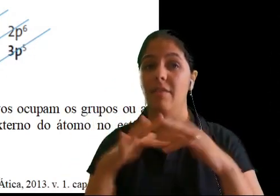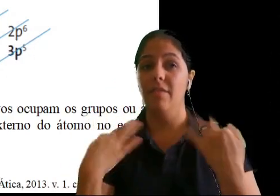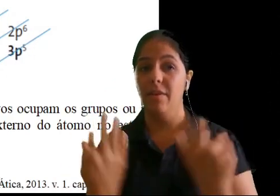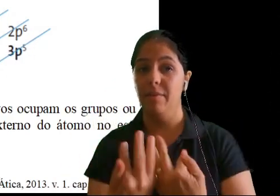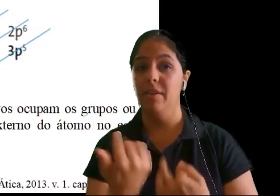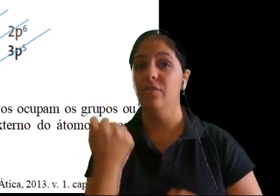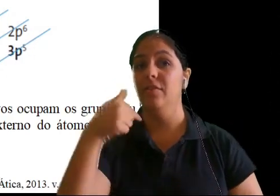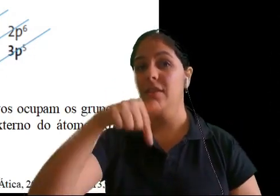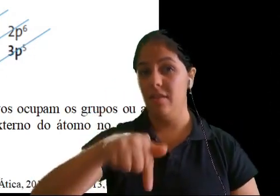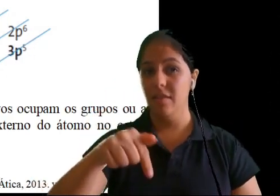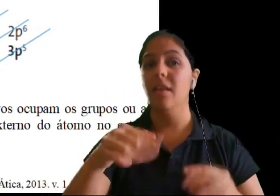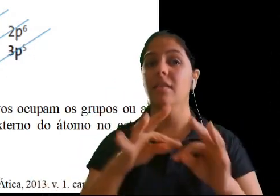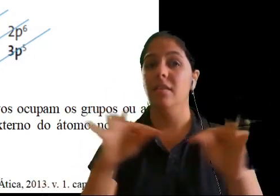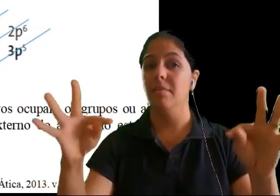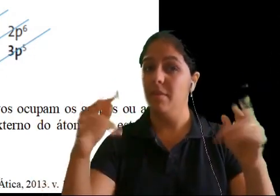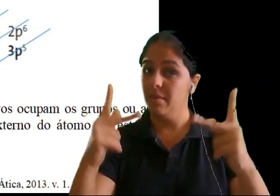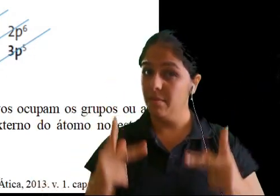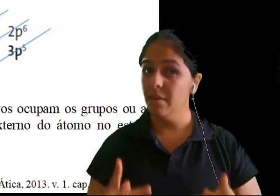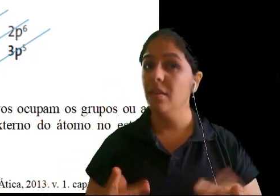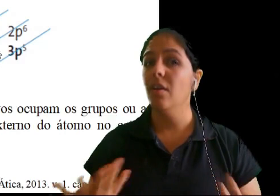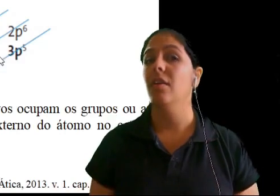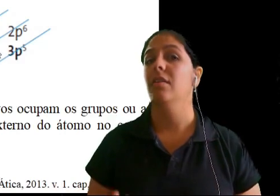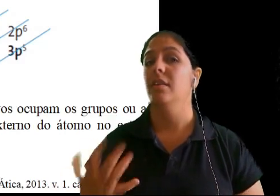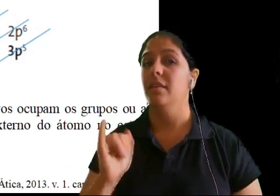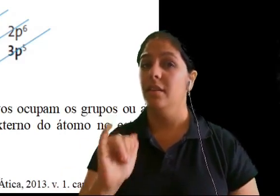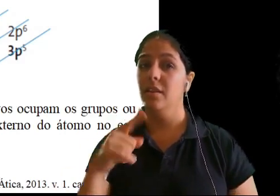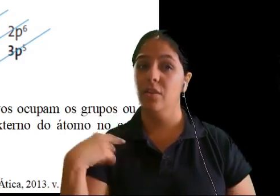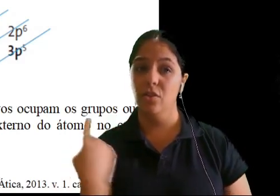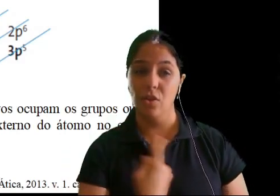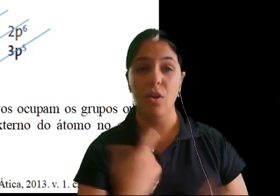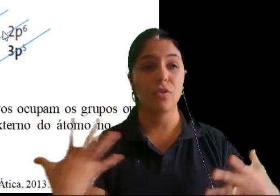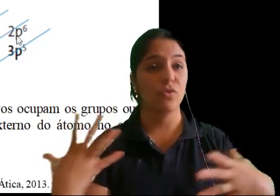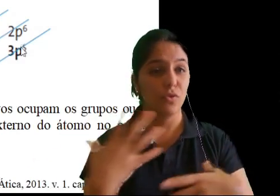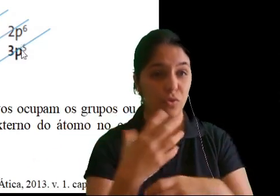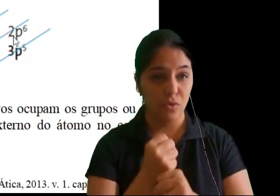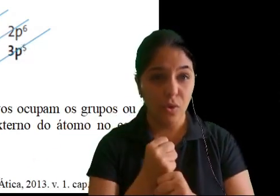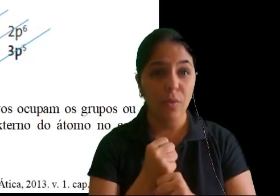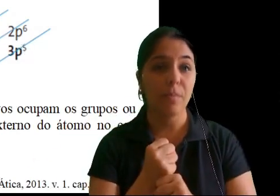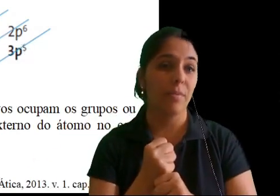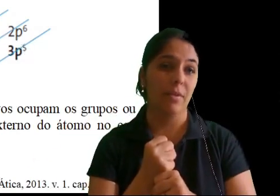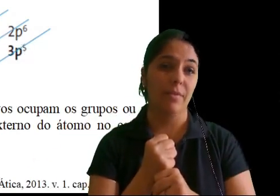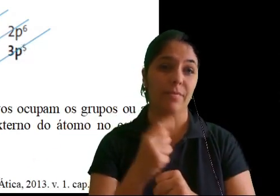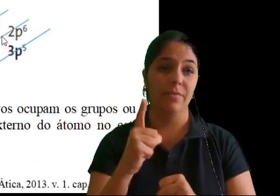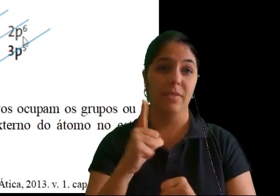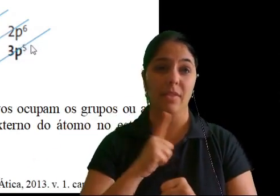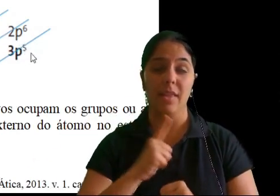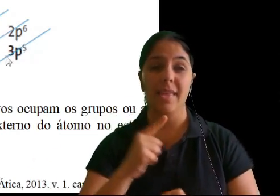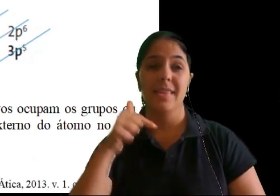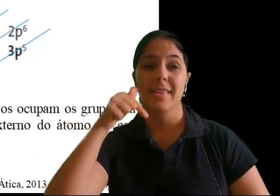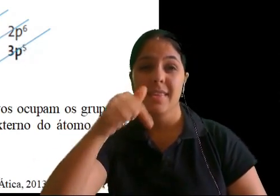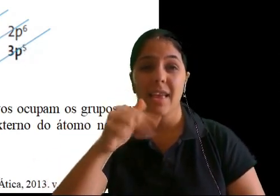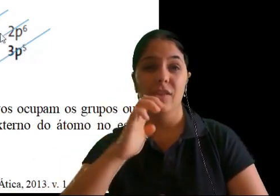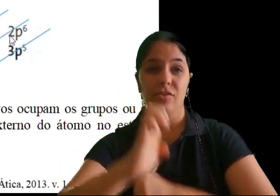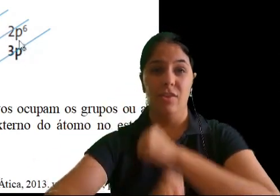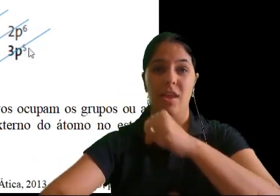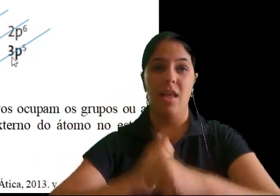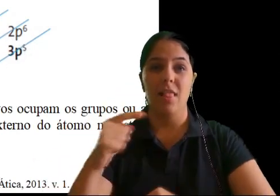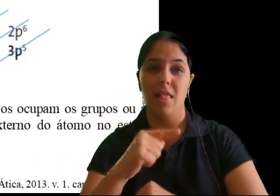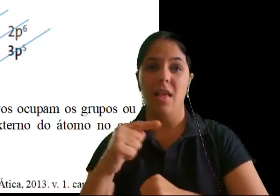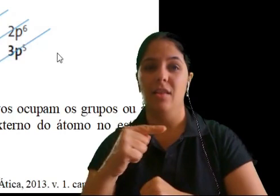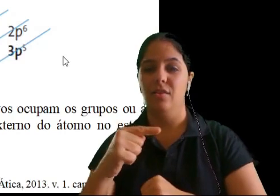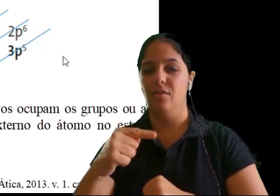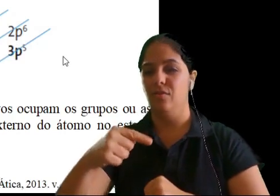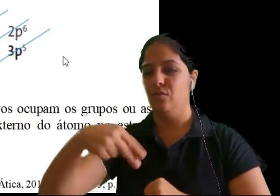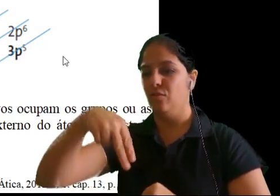está na família 17 da tabela periódica e, se nós somarmos, ele tem 7 elétrons